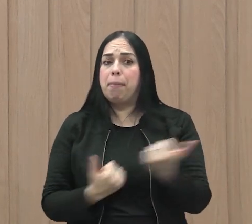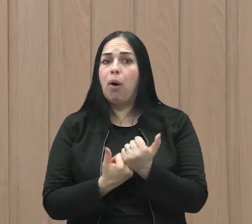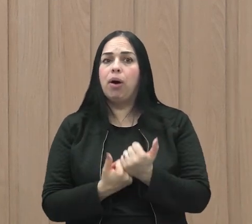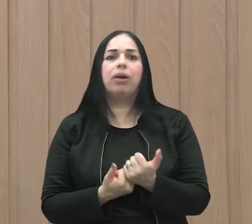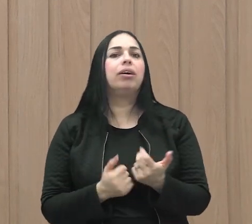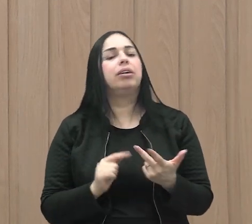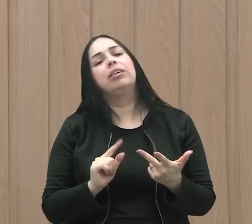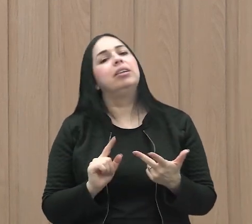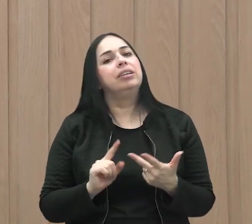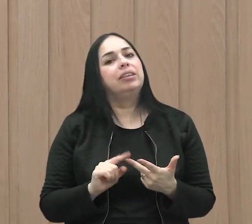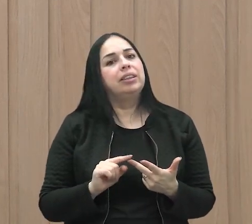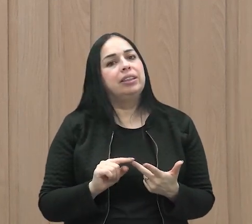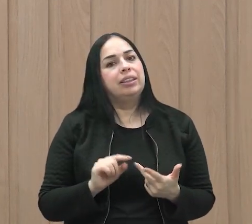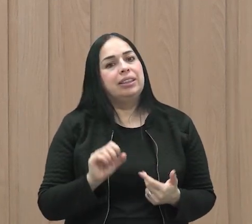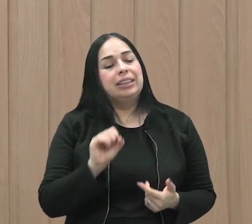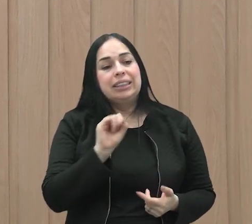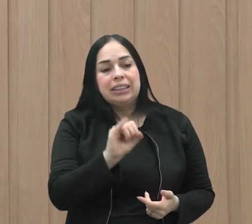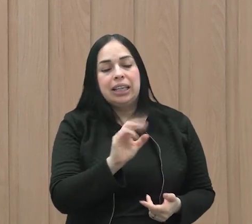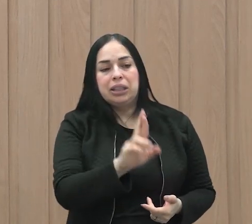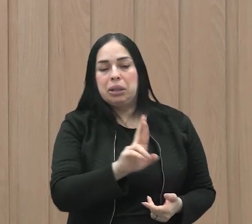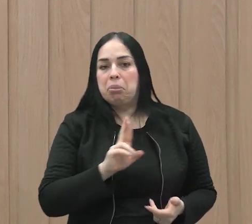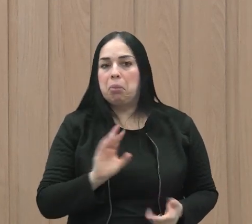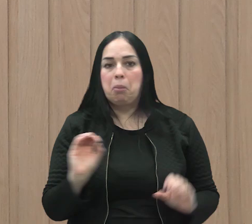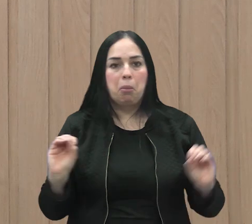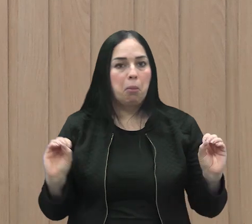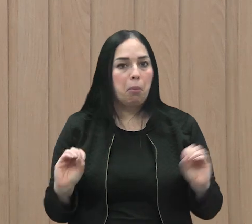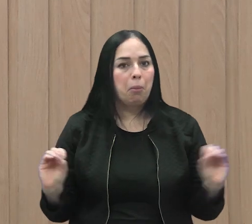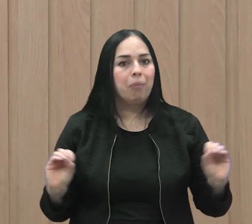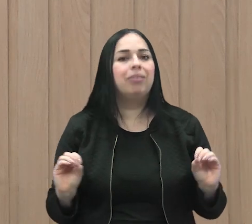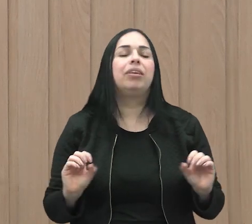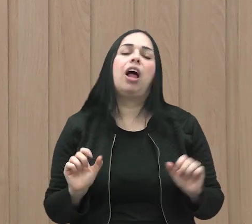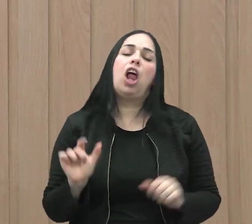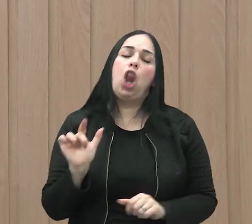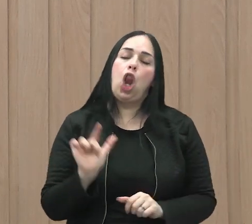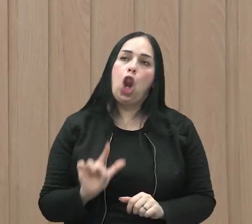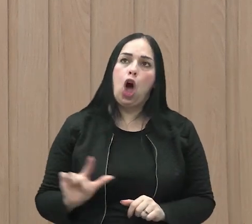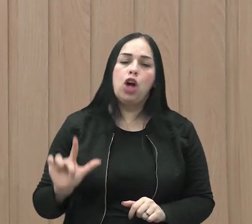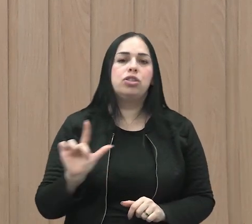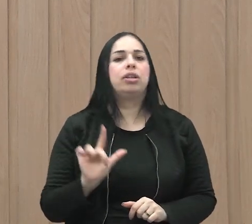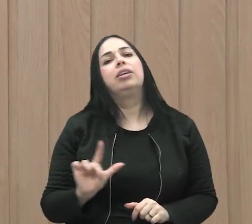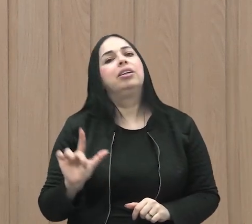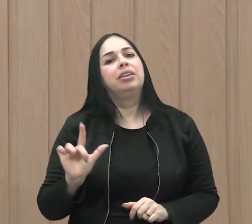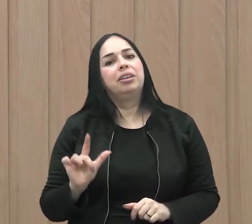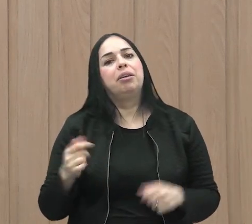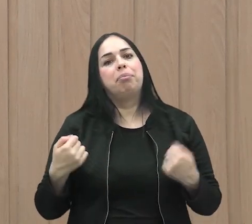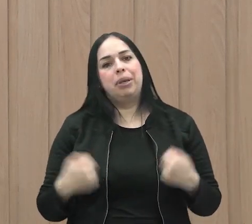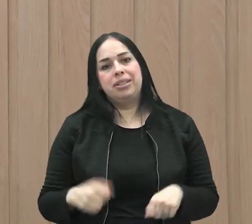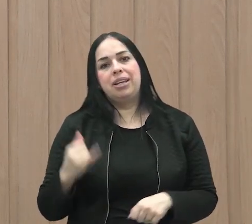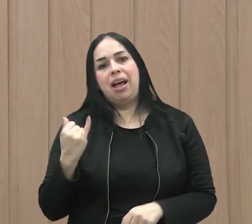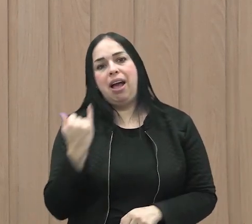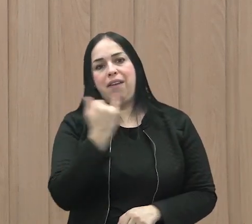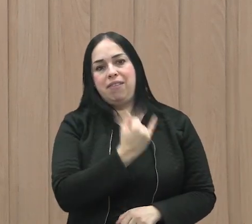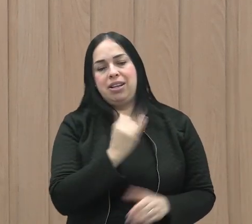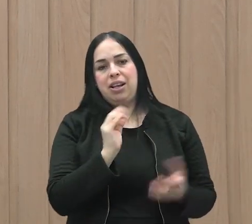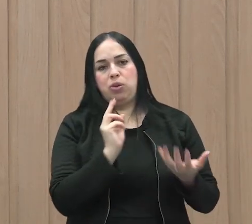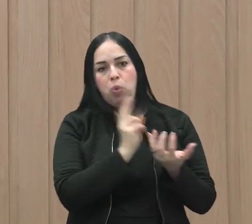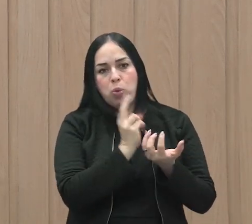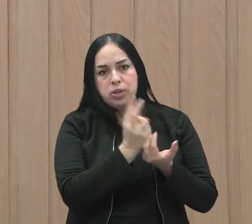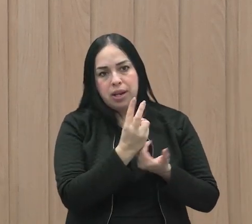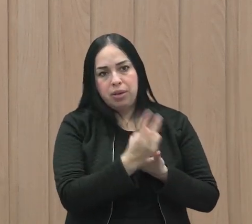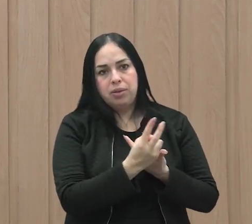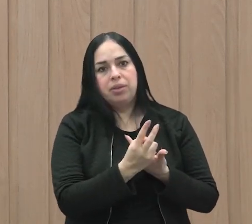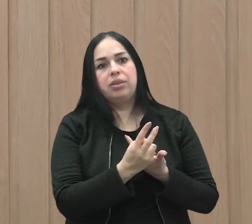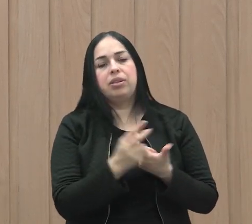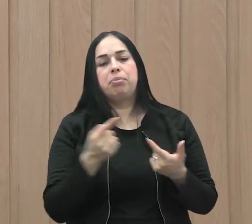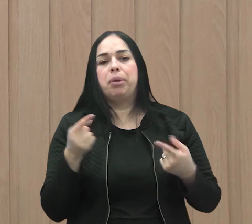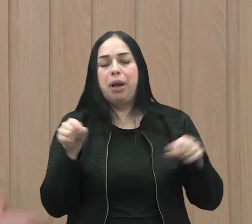gente possa estar auxiliando. No caso de não haver uma justificativa, claro, a gente precisa de notificação aí do